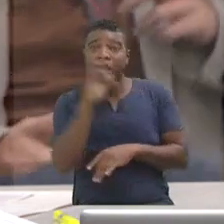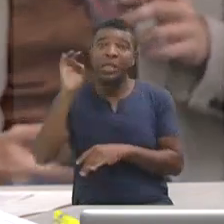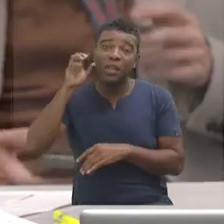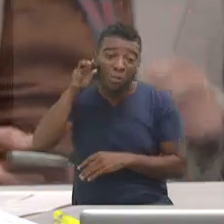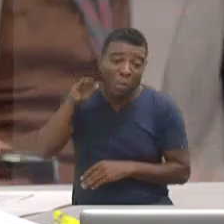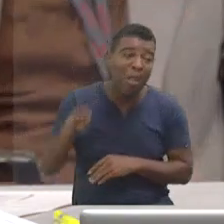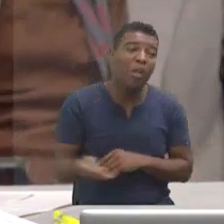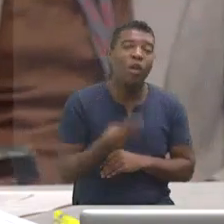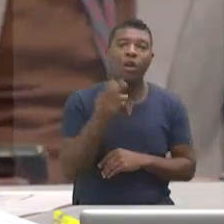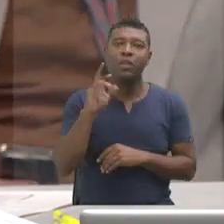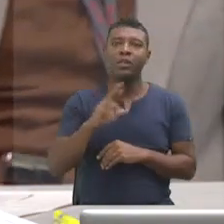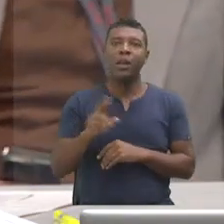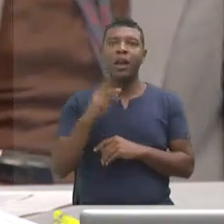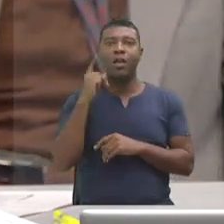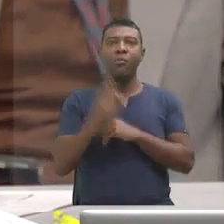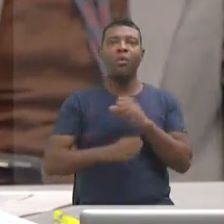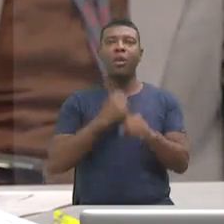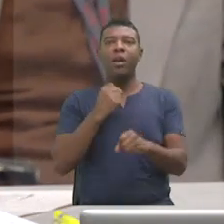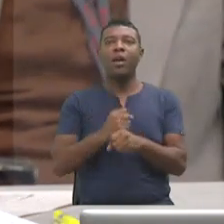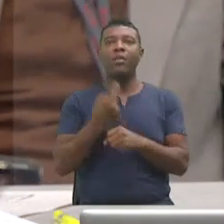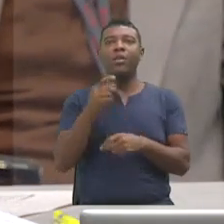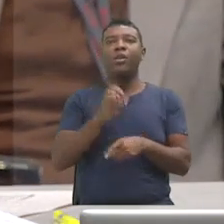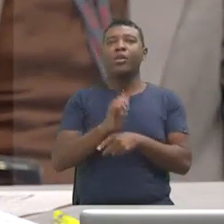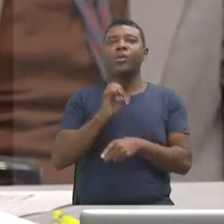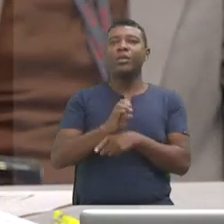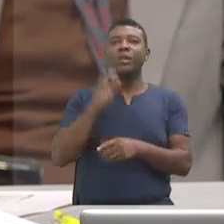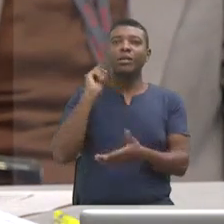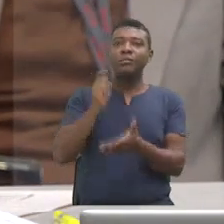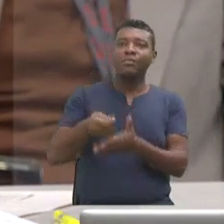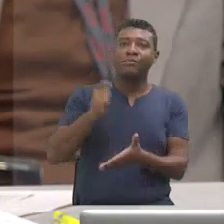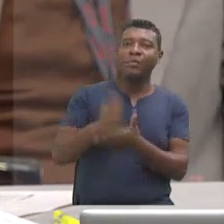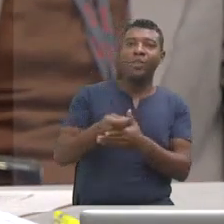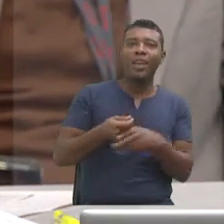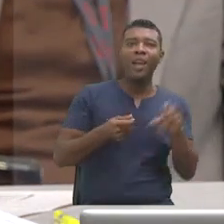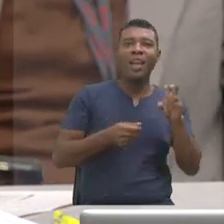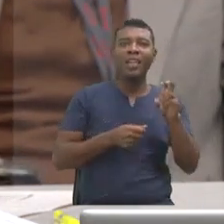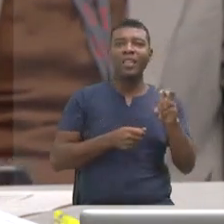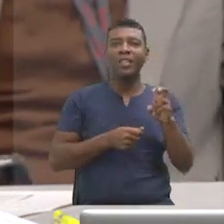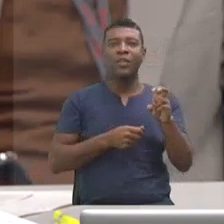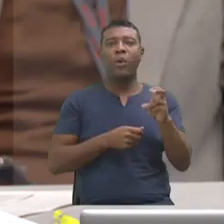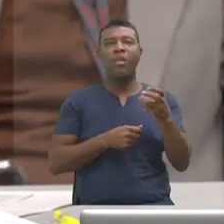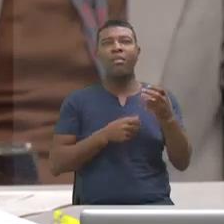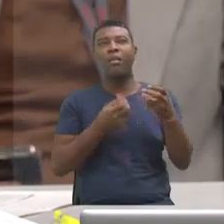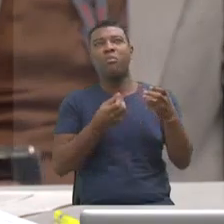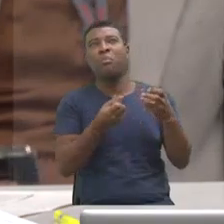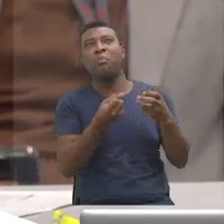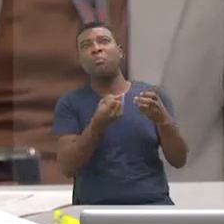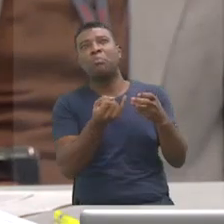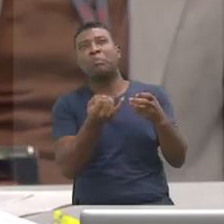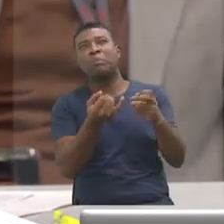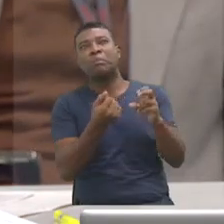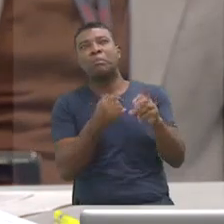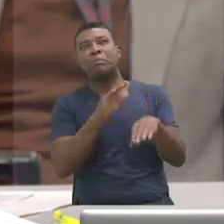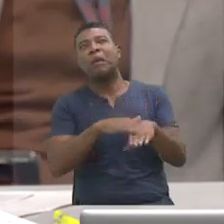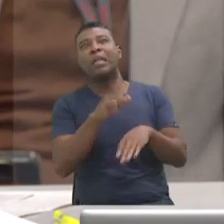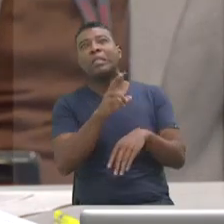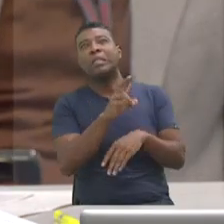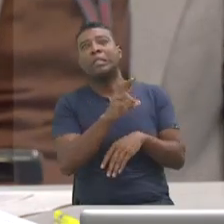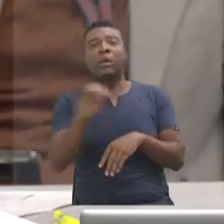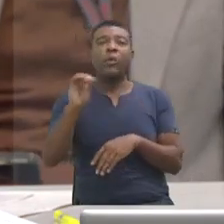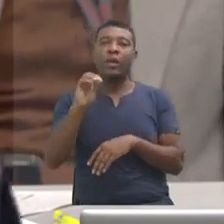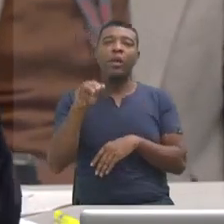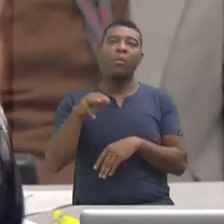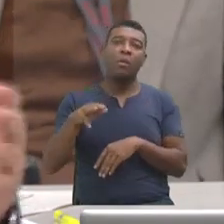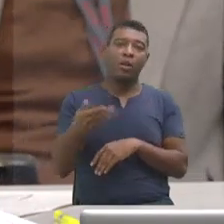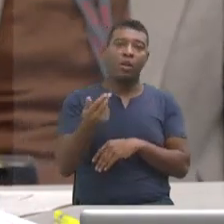custeio de Uber com o estado vem pagando e não passava aí de 50 e poucos milhões e Vespasiano ele precisa se